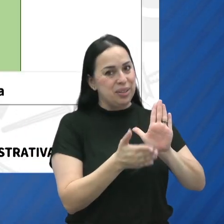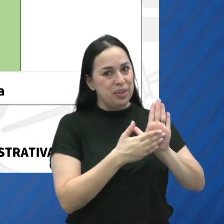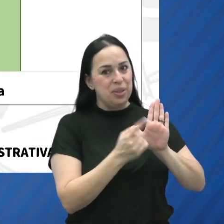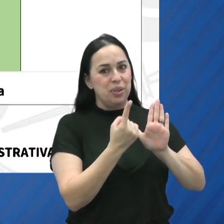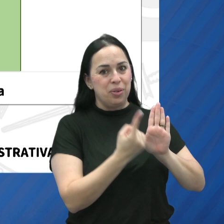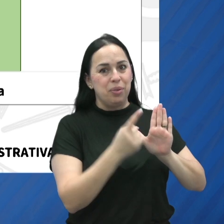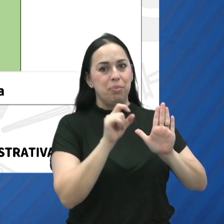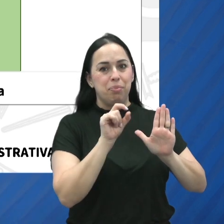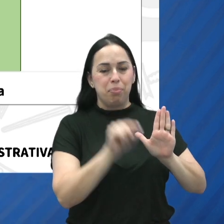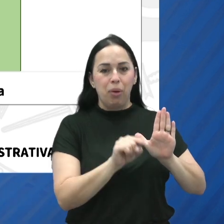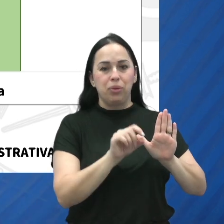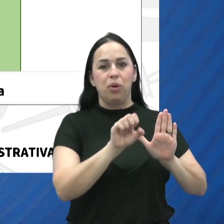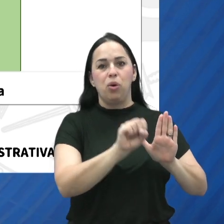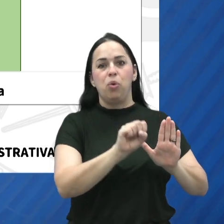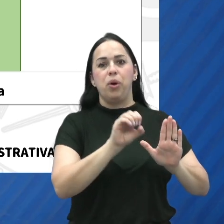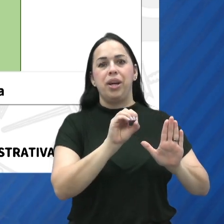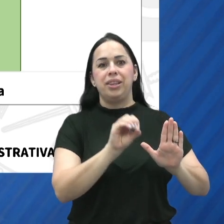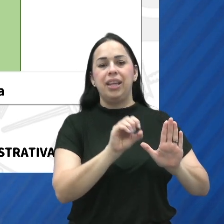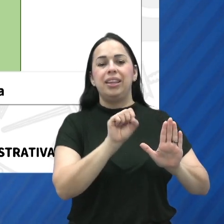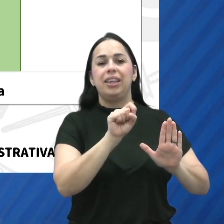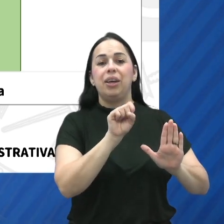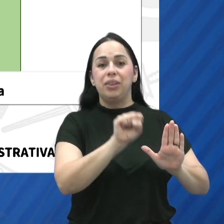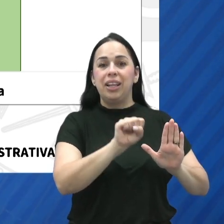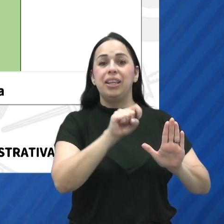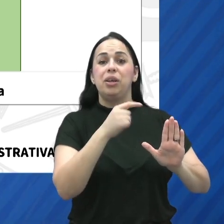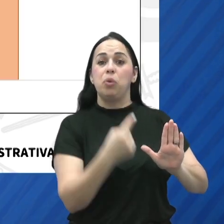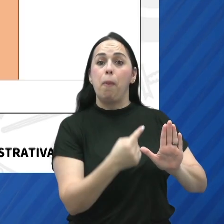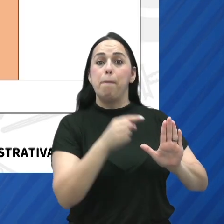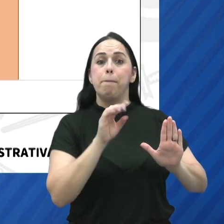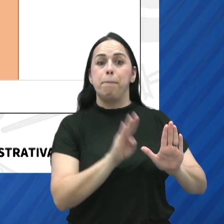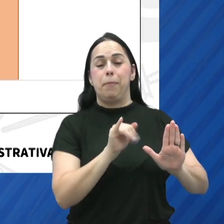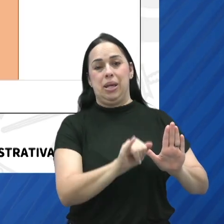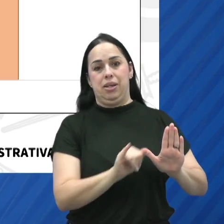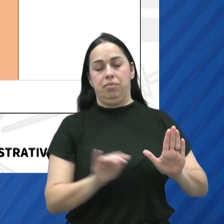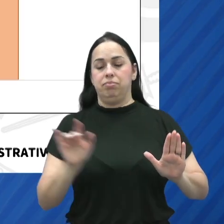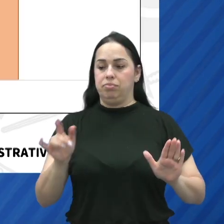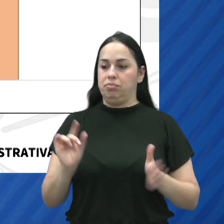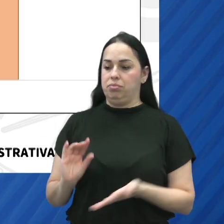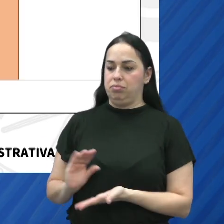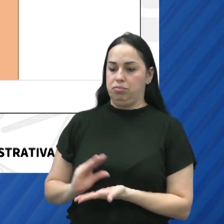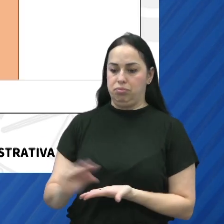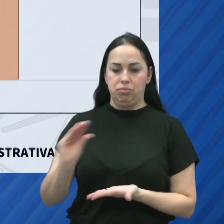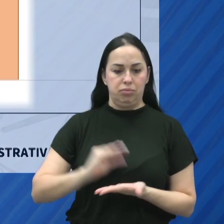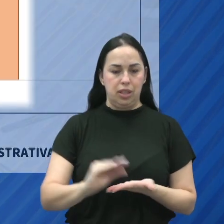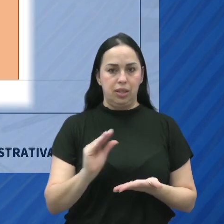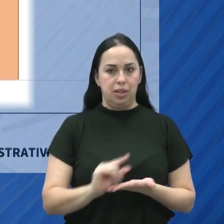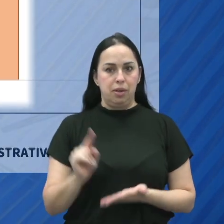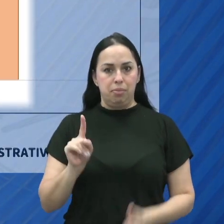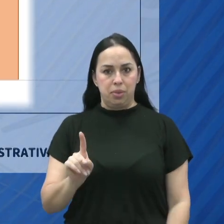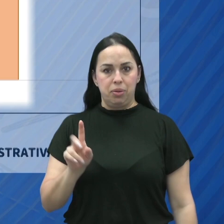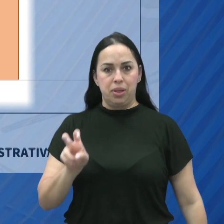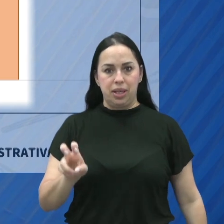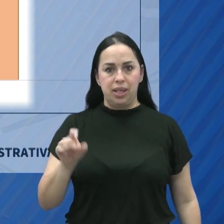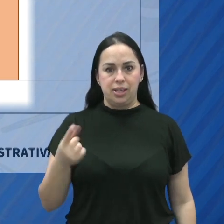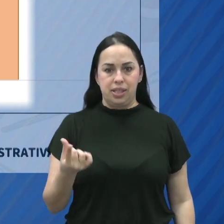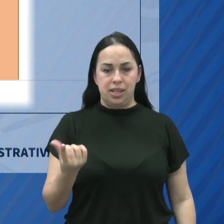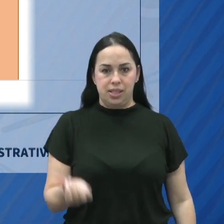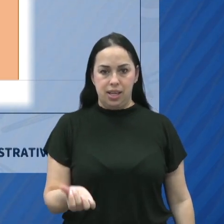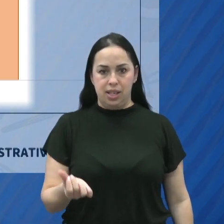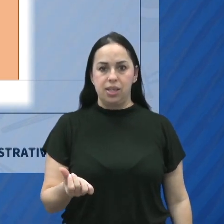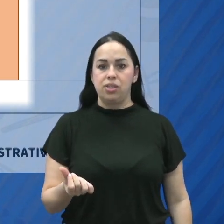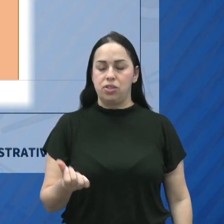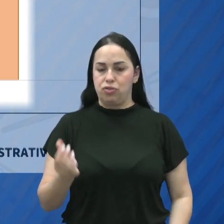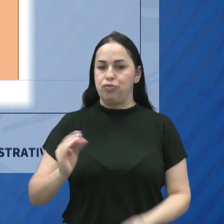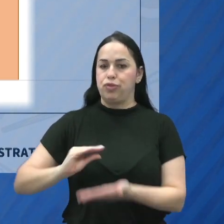período foi de 1,81 bilhão. Considerando as despesas, que foram de